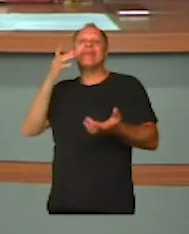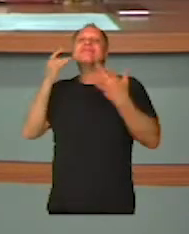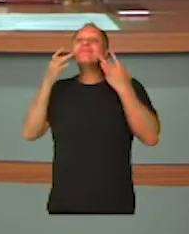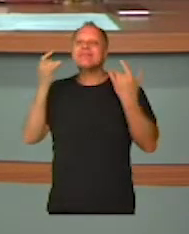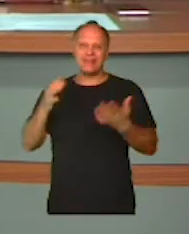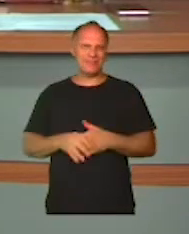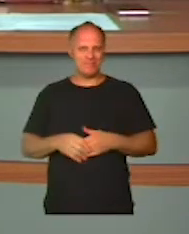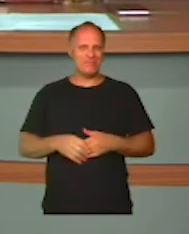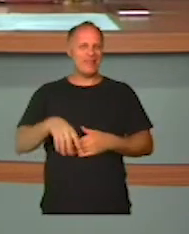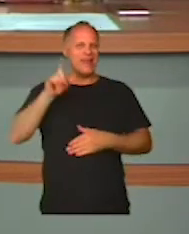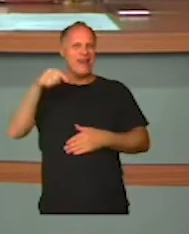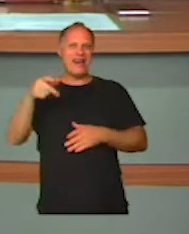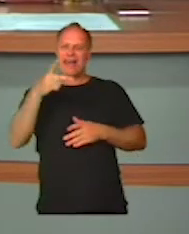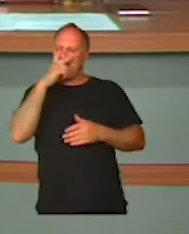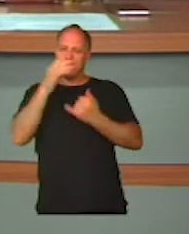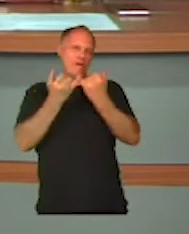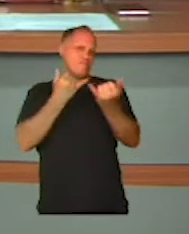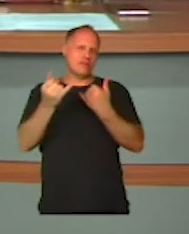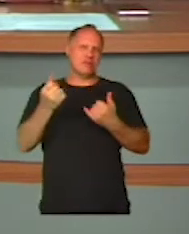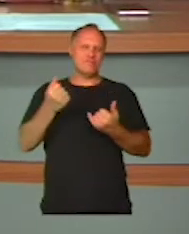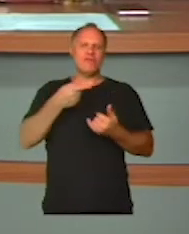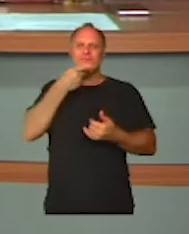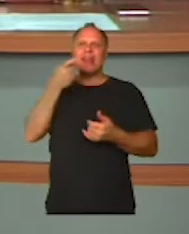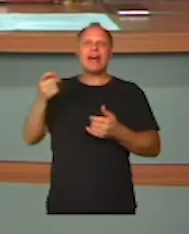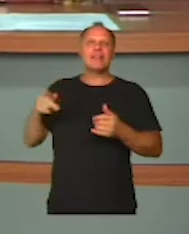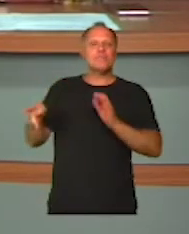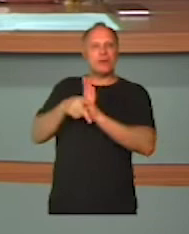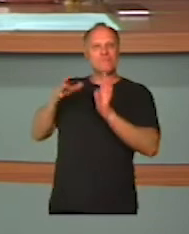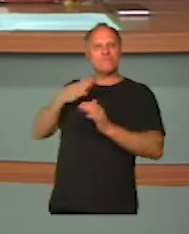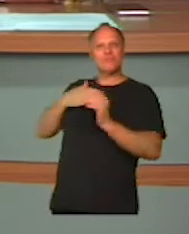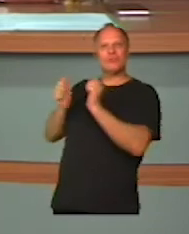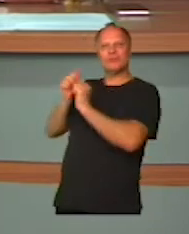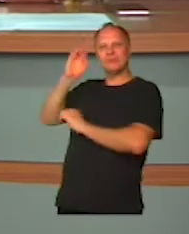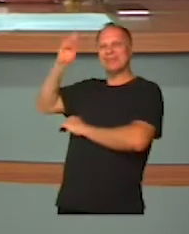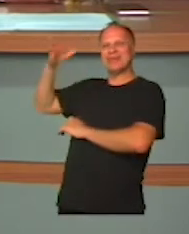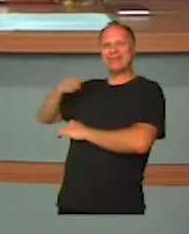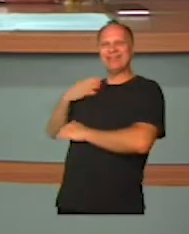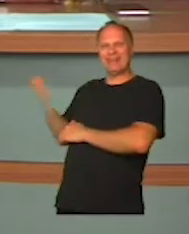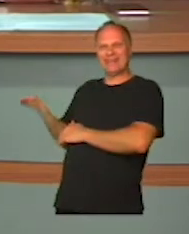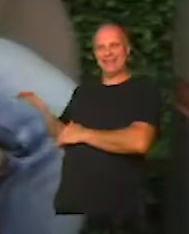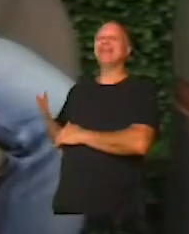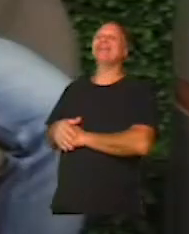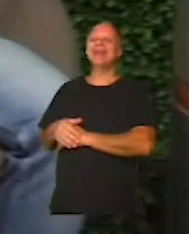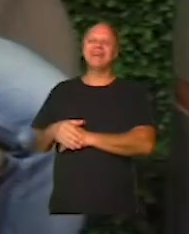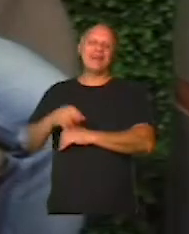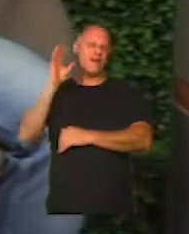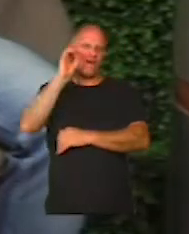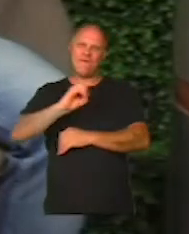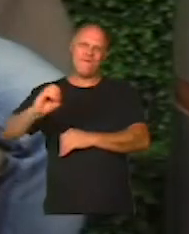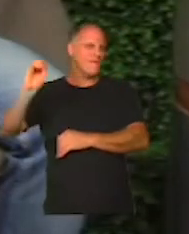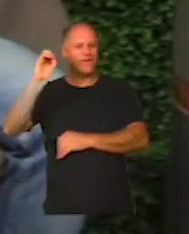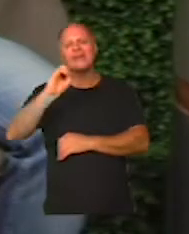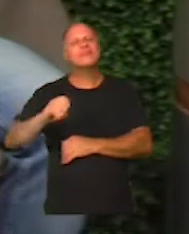uma honra ter o Fábio como meu diretor. É sensacional. E pensar